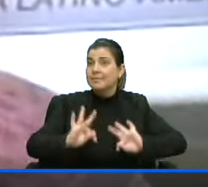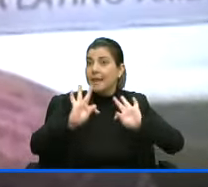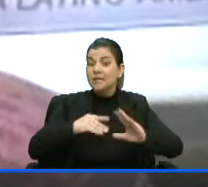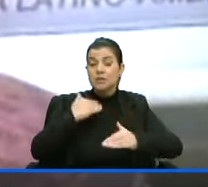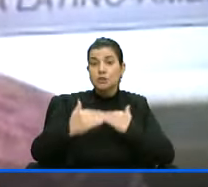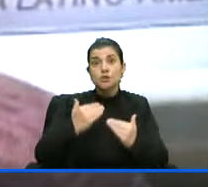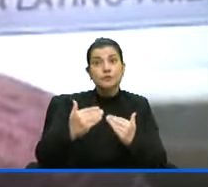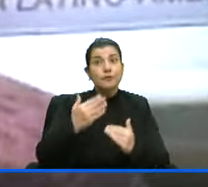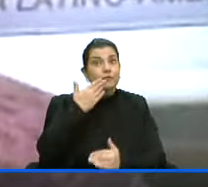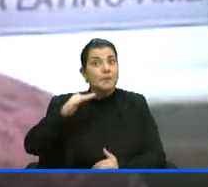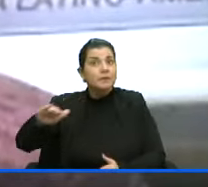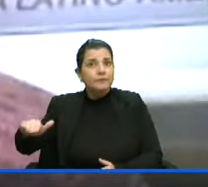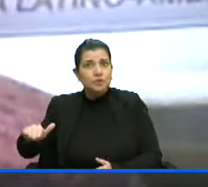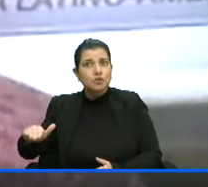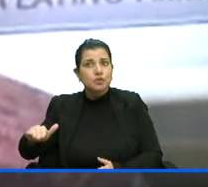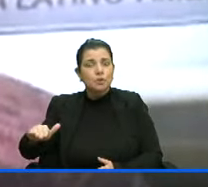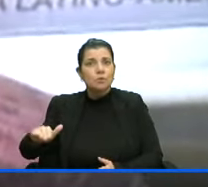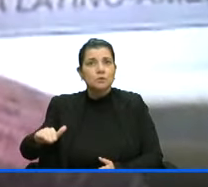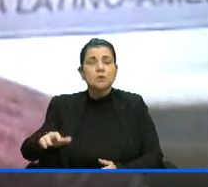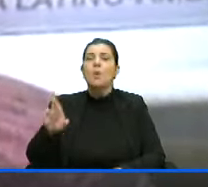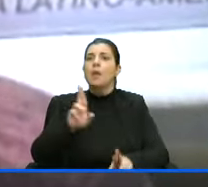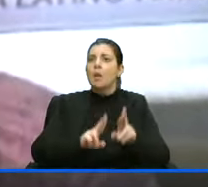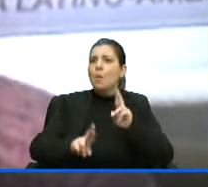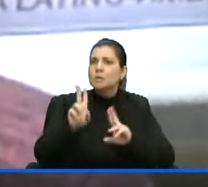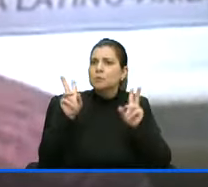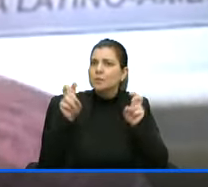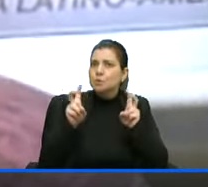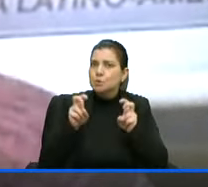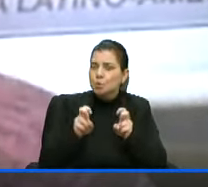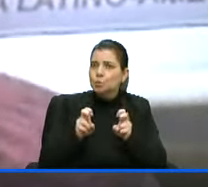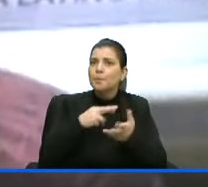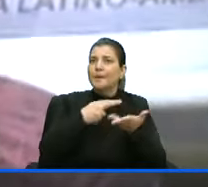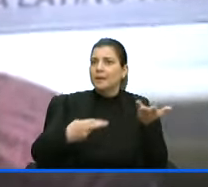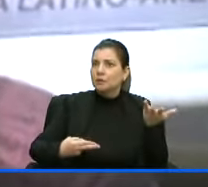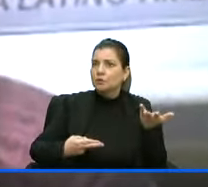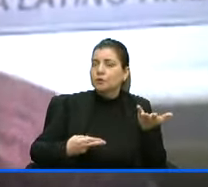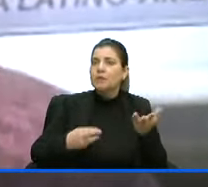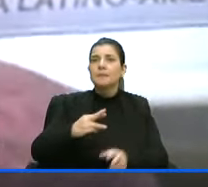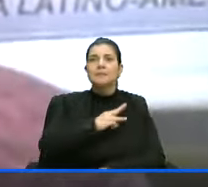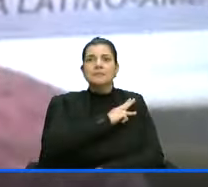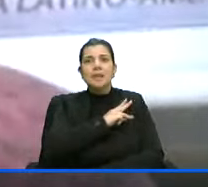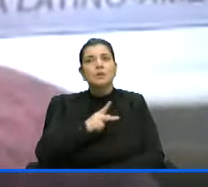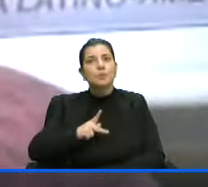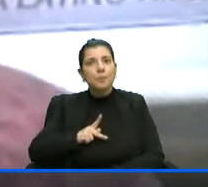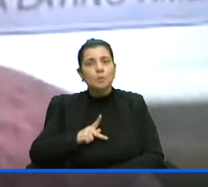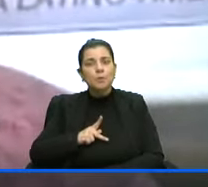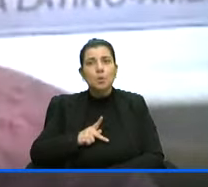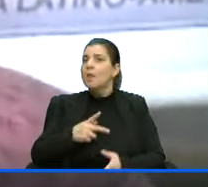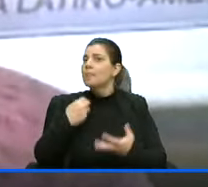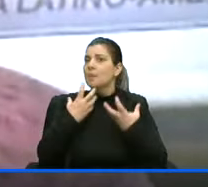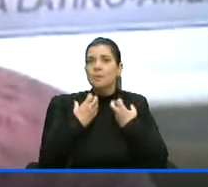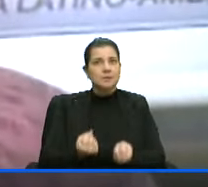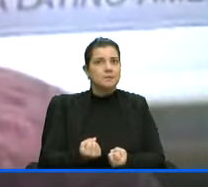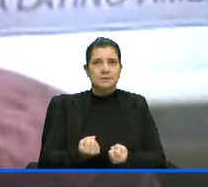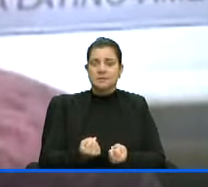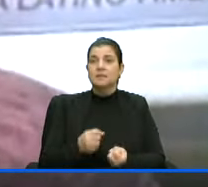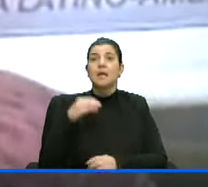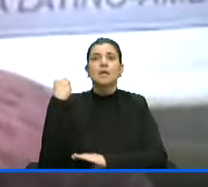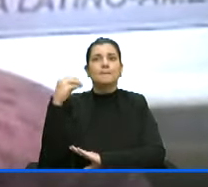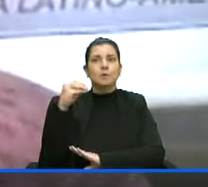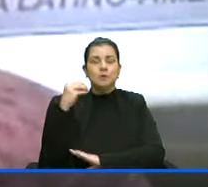que é um assunto, inclusive, para a promotoria, Ministério Público, porque a gente não pode aceitar que é Porto Alegre, uma cidade